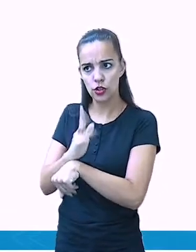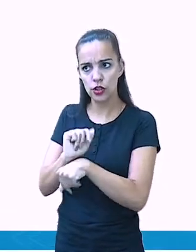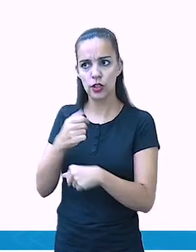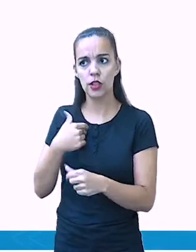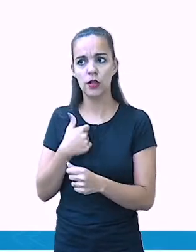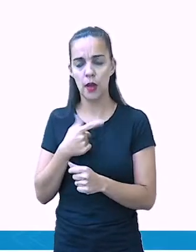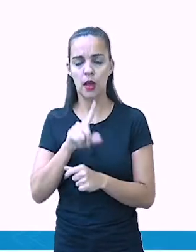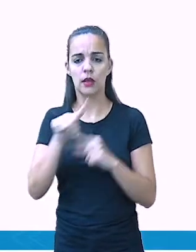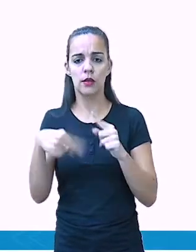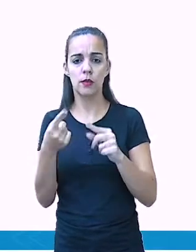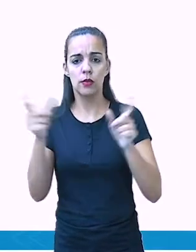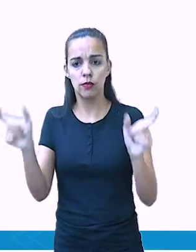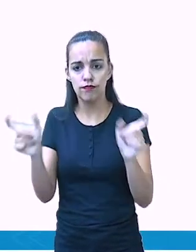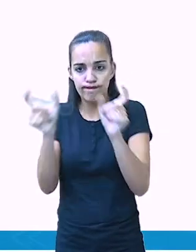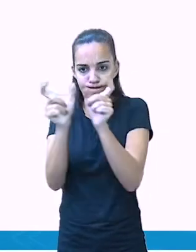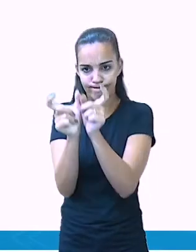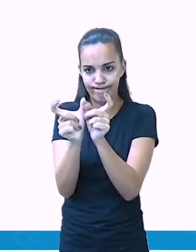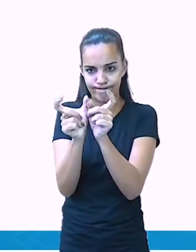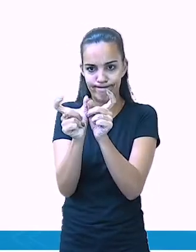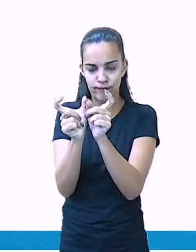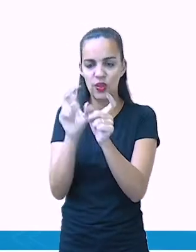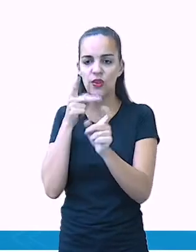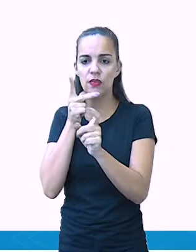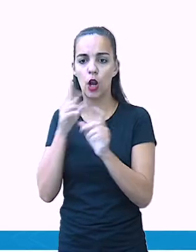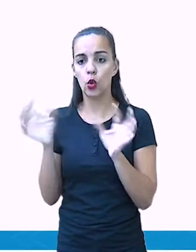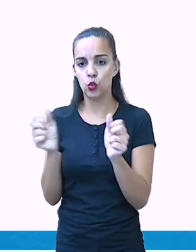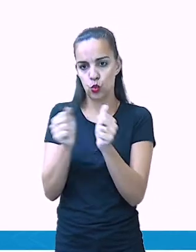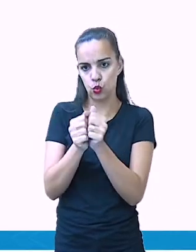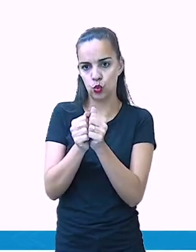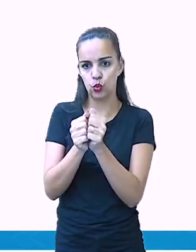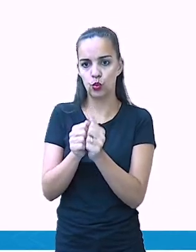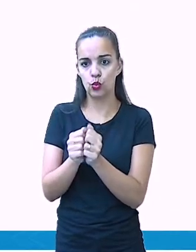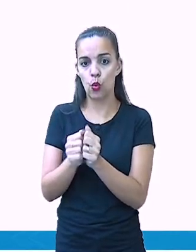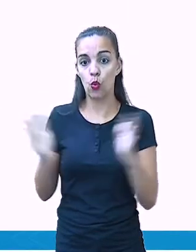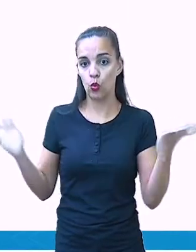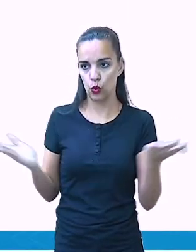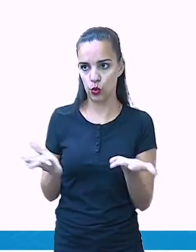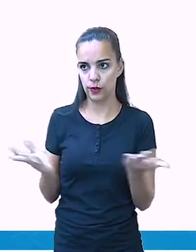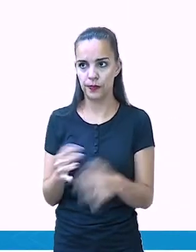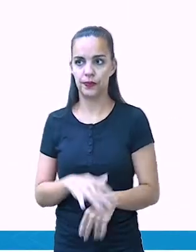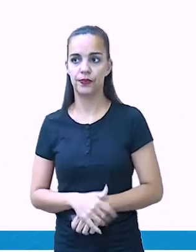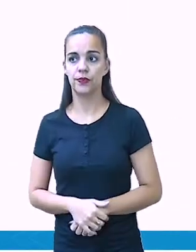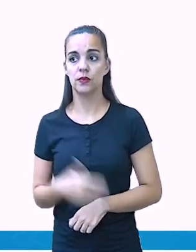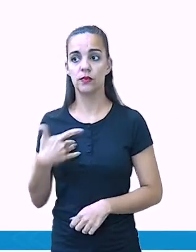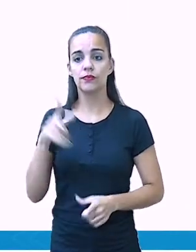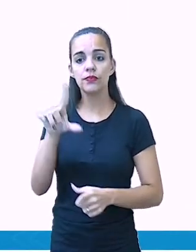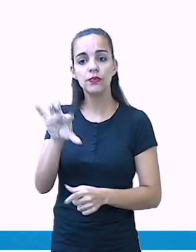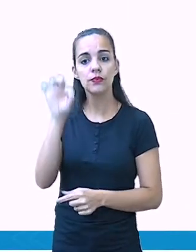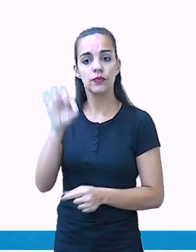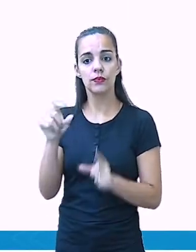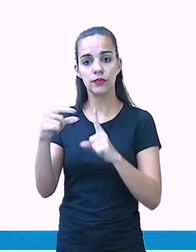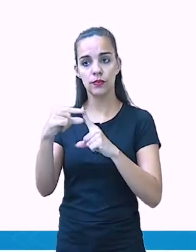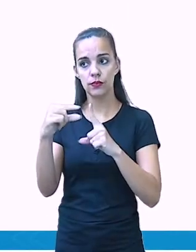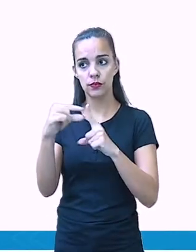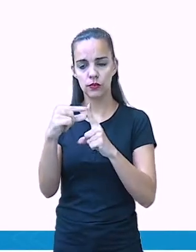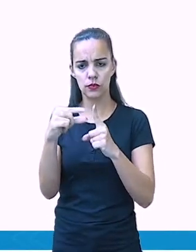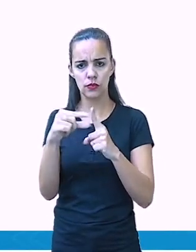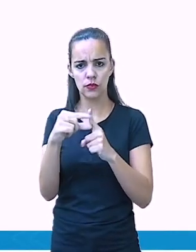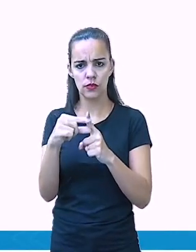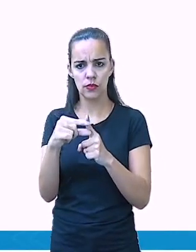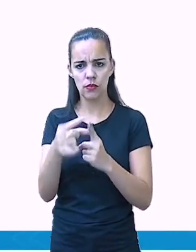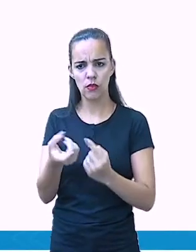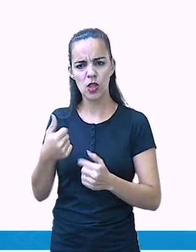e formar uma palavra. Hoje. Agora, eu trouxe outro exemplo, a palavra escola. Então,